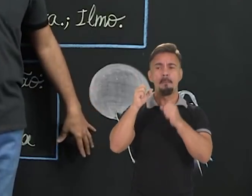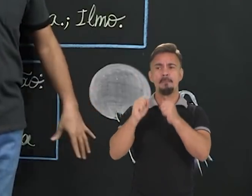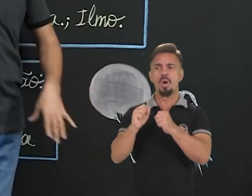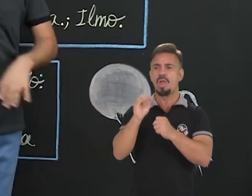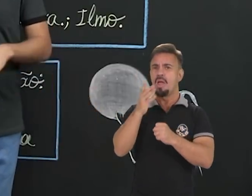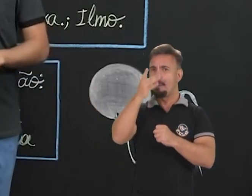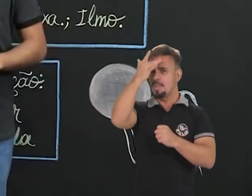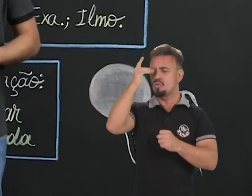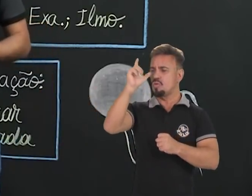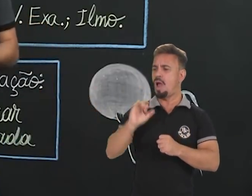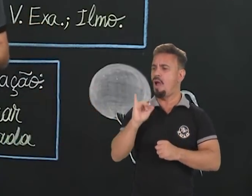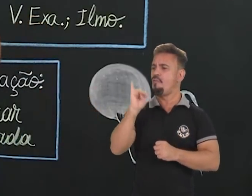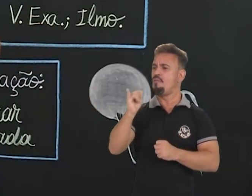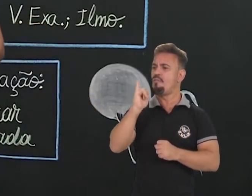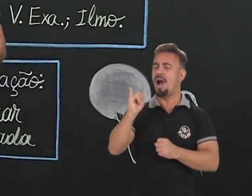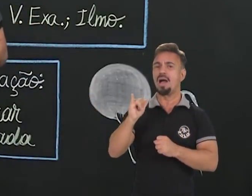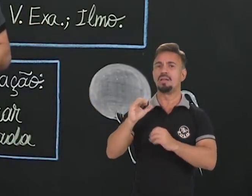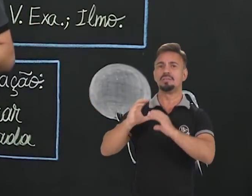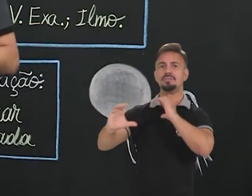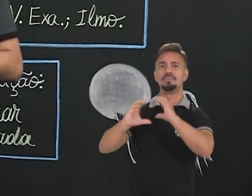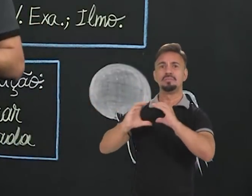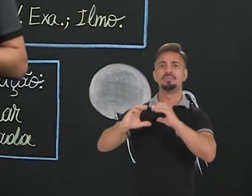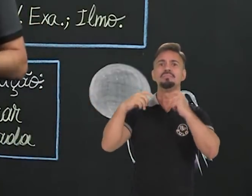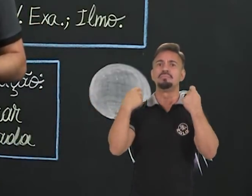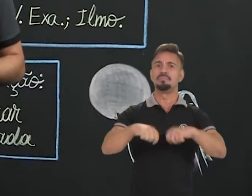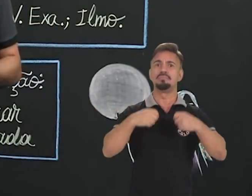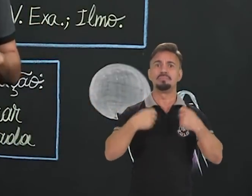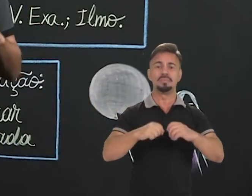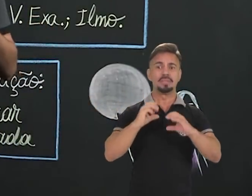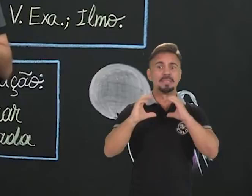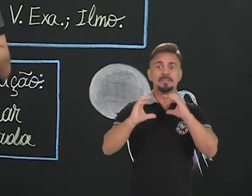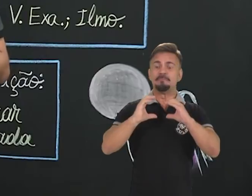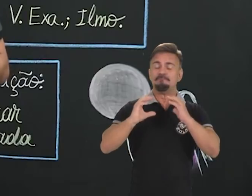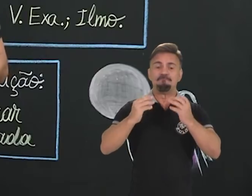né? Ele sente necessidades, necessidades